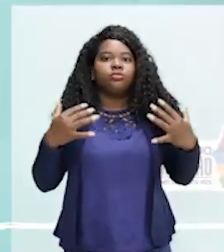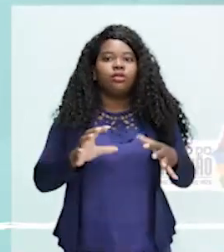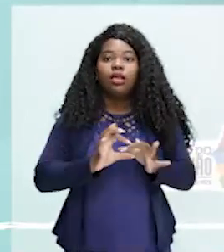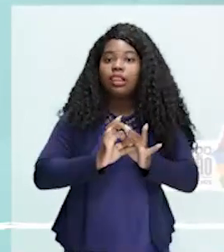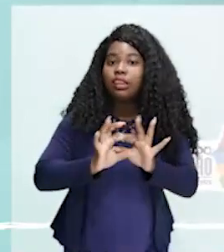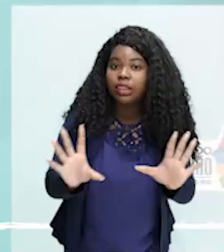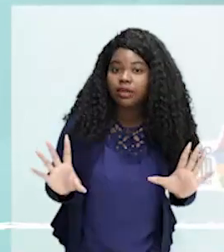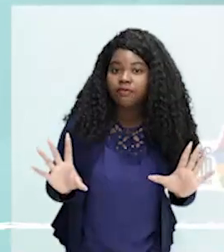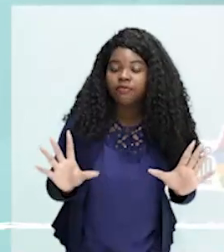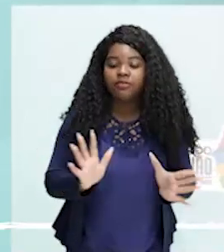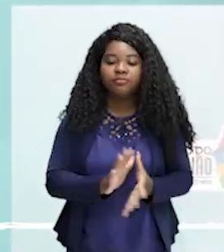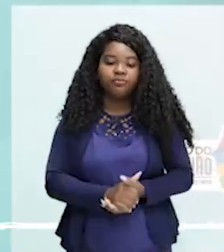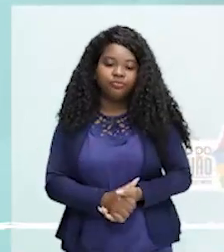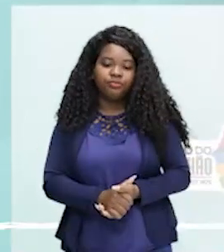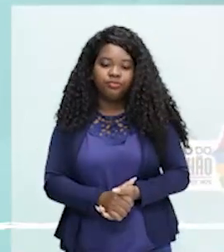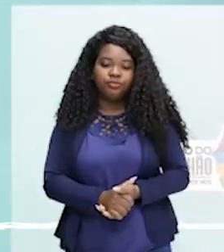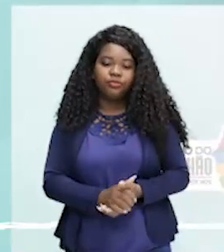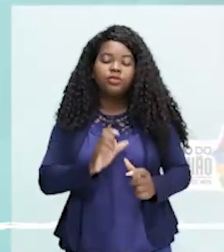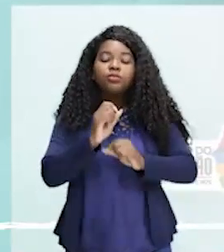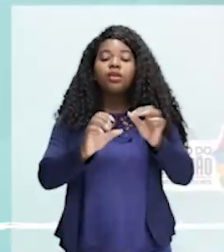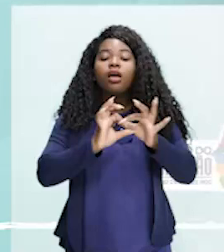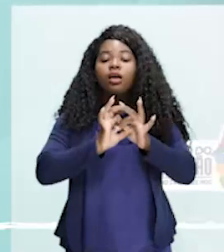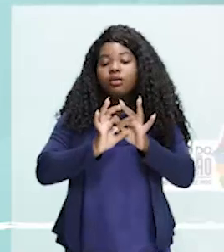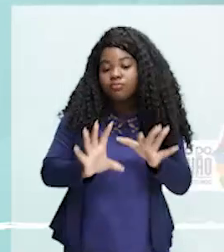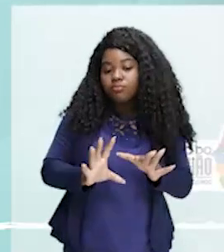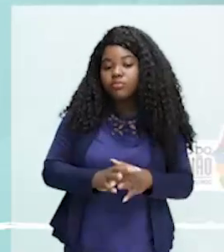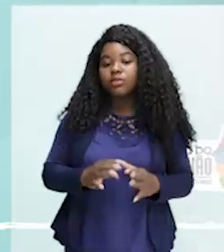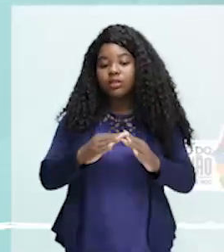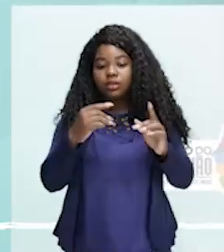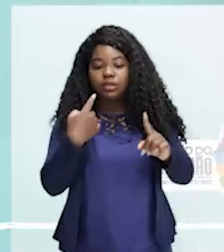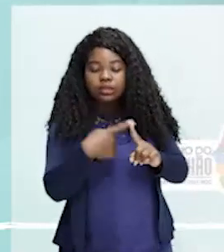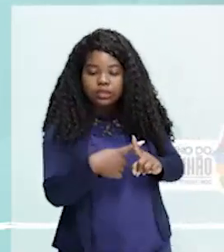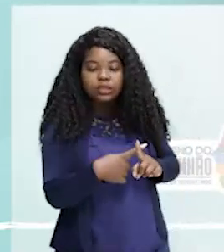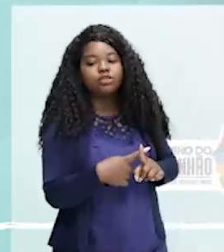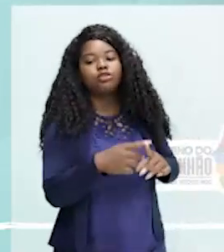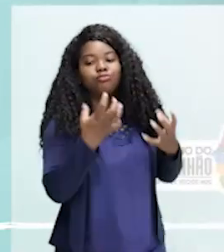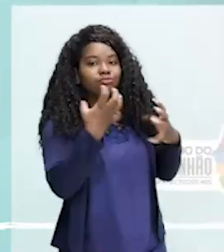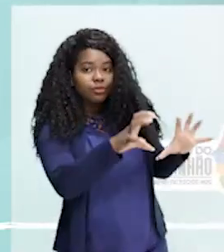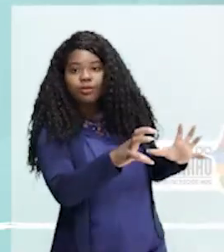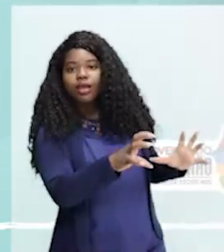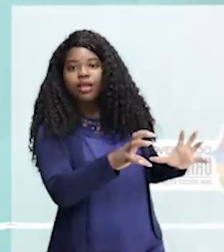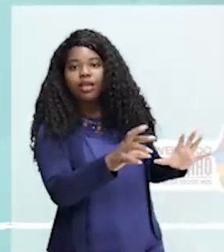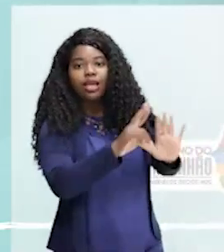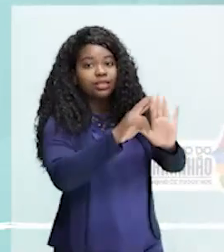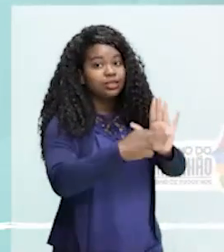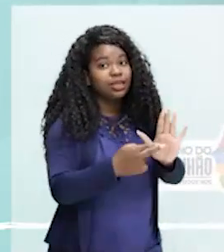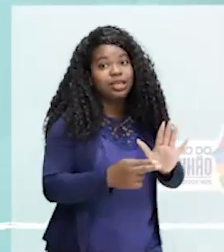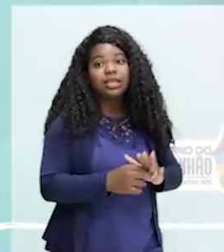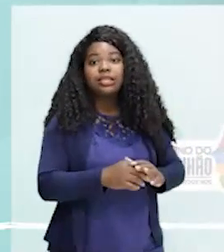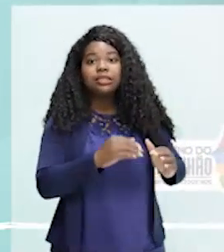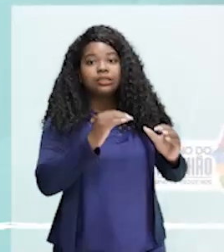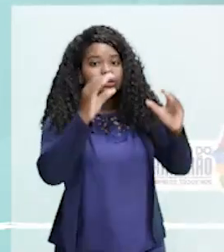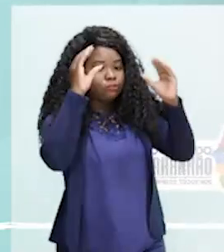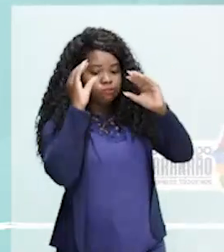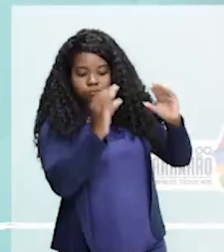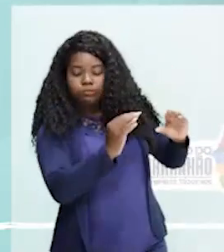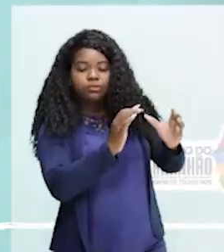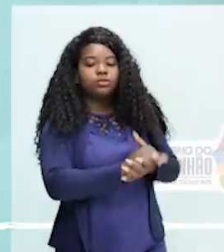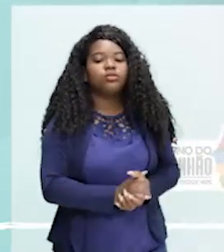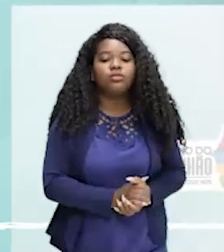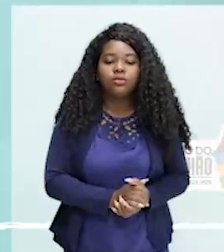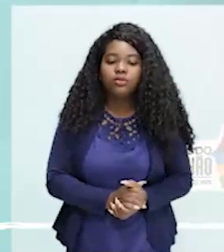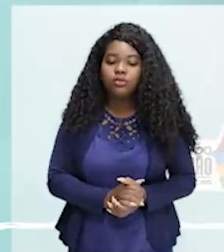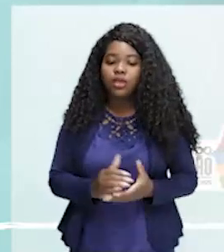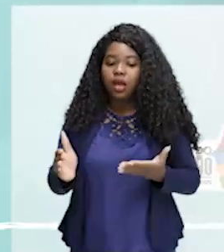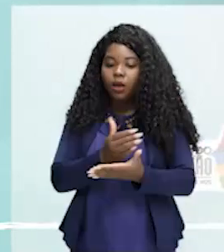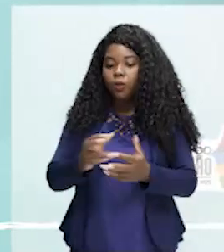livre. Né? O que seria essa liberdade? É justamente o que a igreja não permite. Tu já sabe que não ia dar, em alguns casos, coisas que prestassem. Alguns